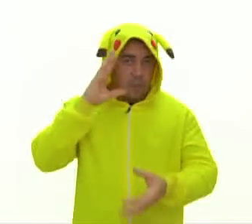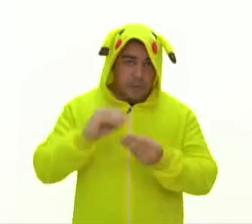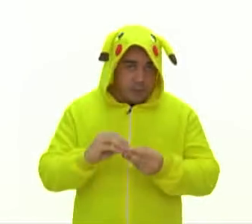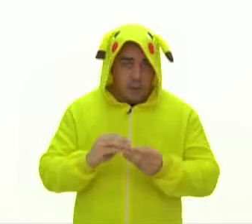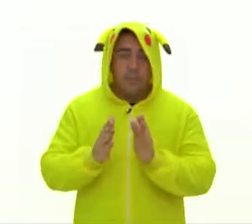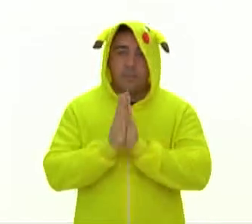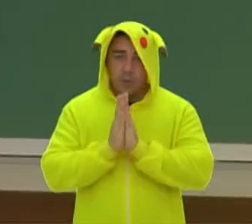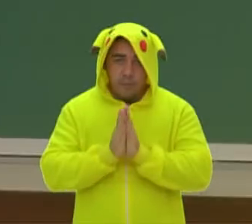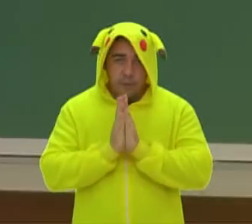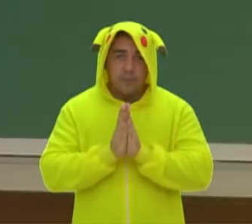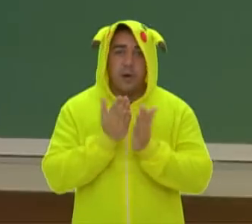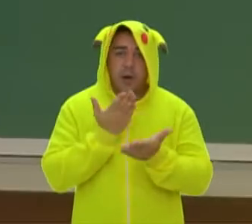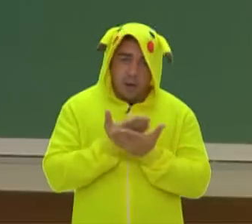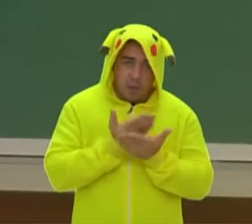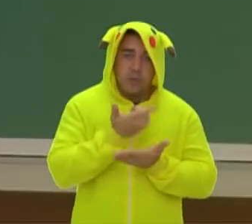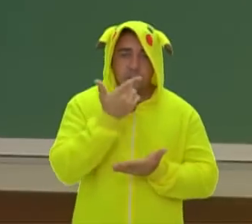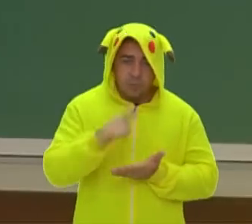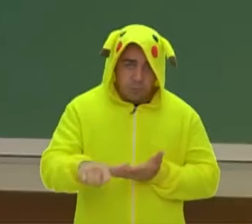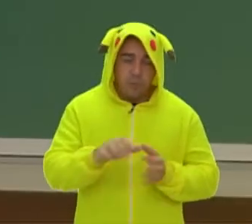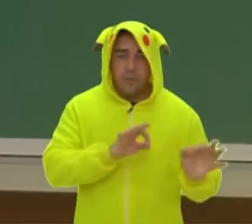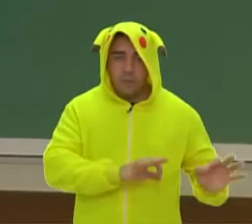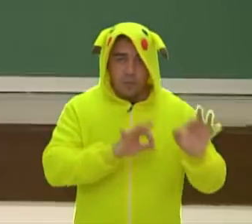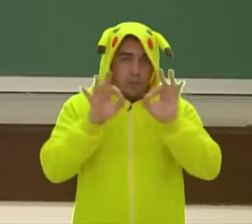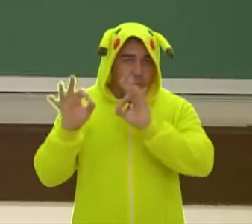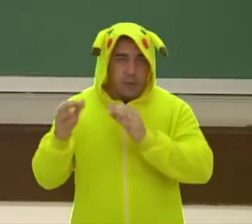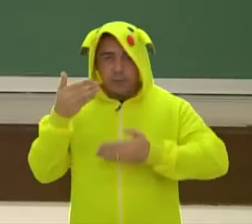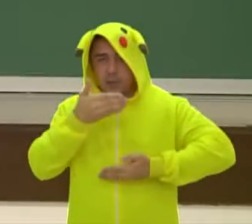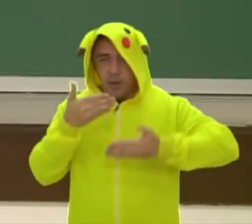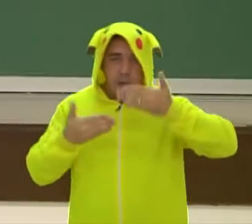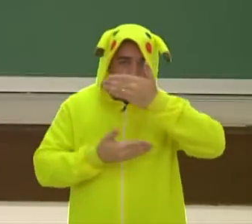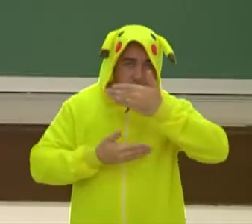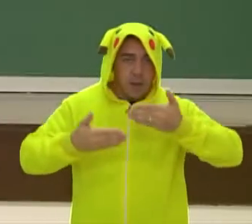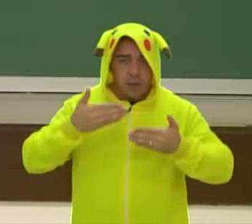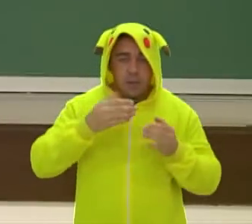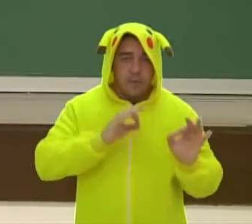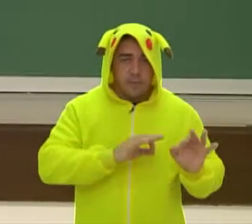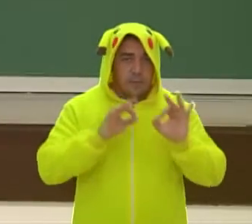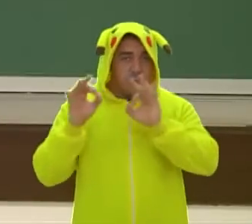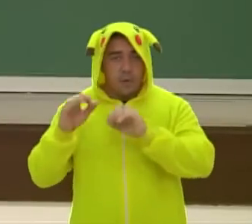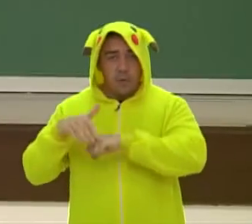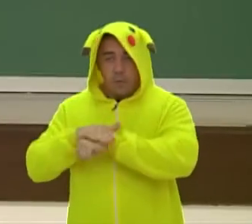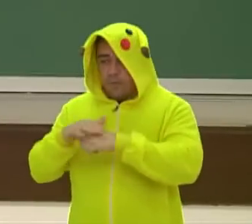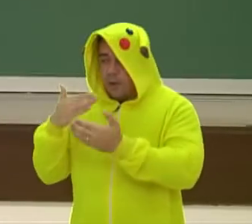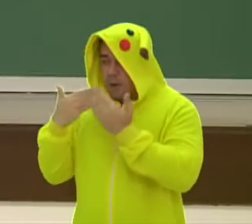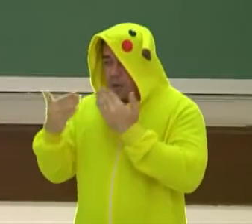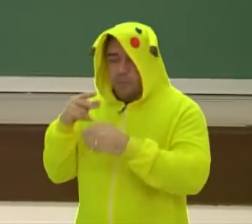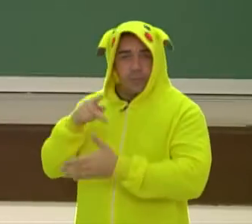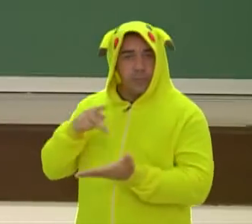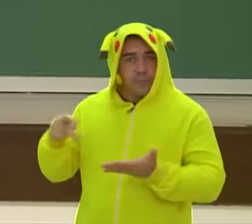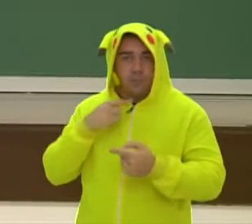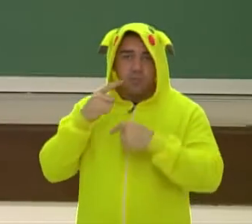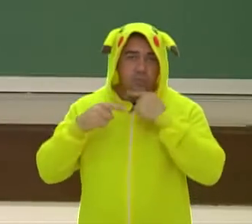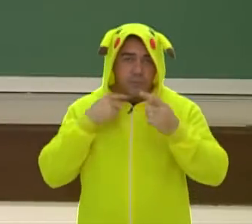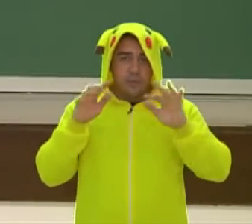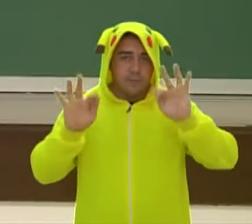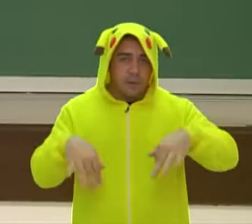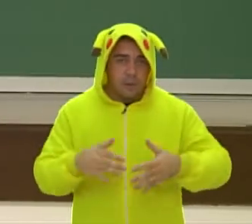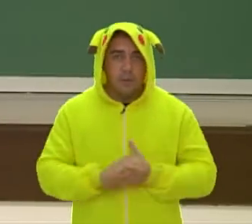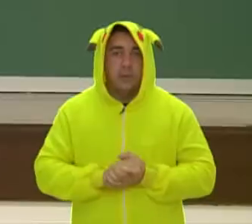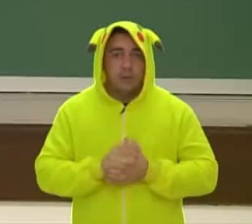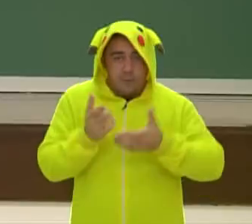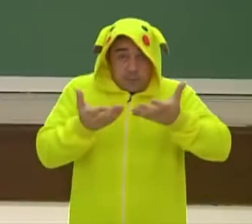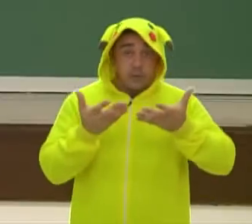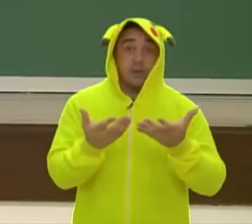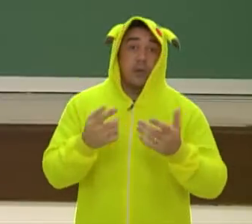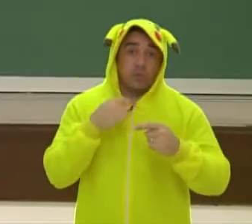favor, peguem a aula novamente, deem uma olhada nos slides ou no próprio vídeo, converse com o seu professor, tire dúvida com ele. E também, se quiser tirar